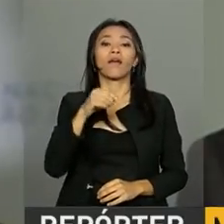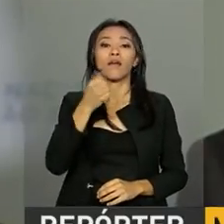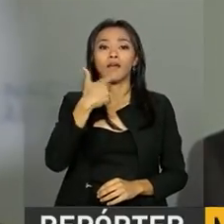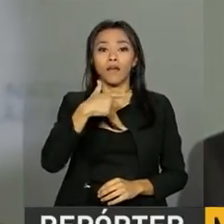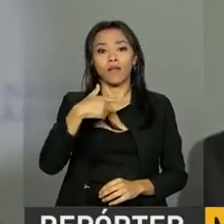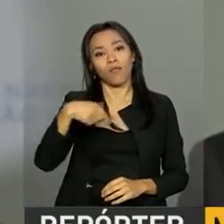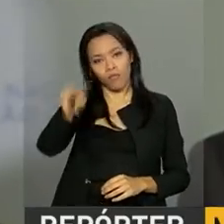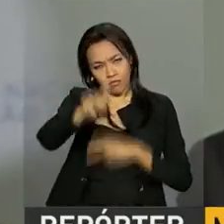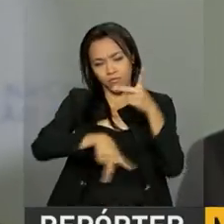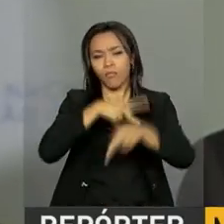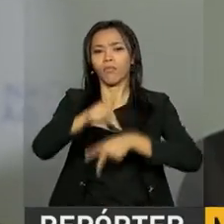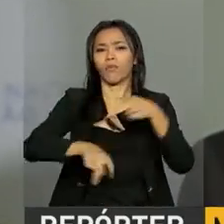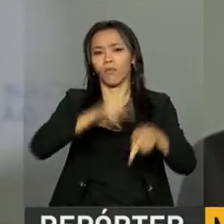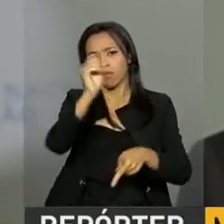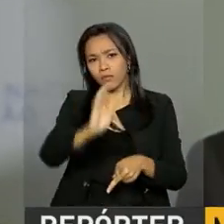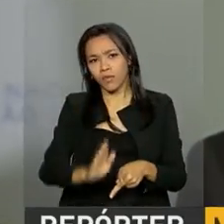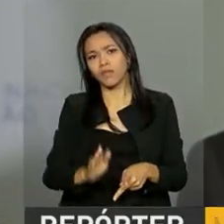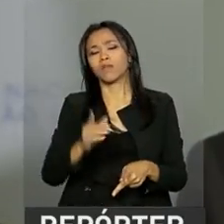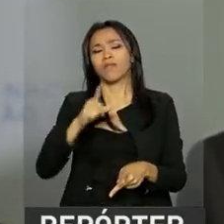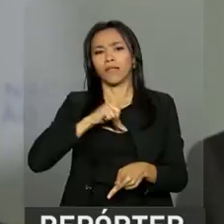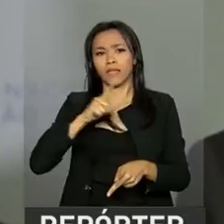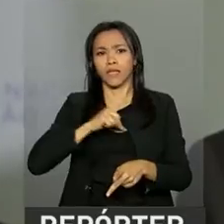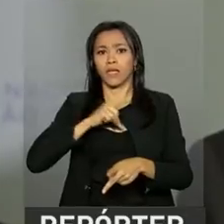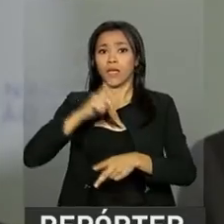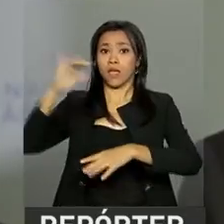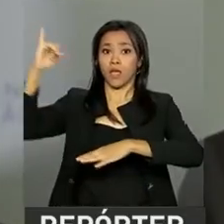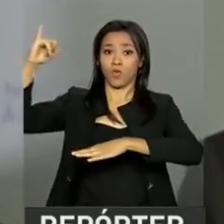povo brasileiro, que vai ter aeroportos